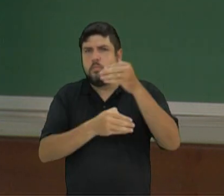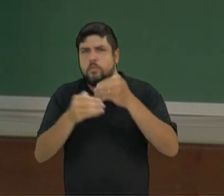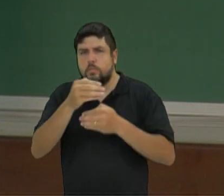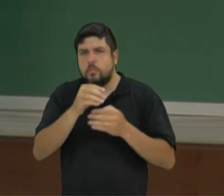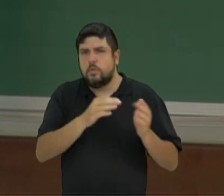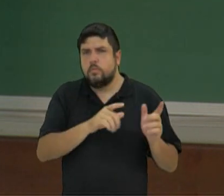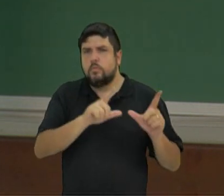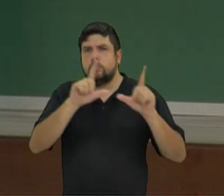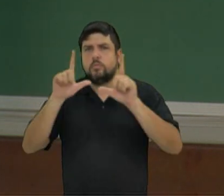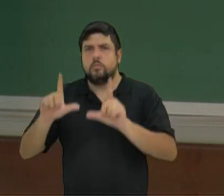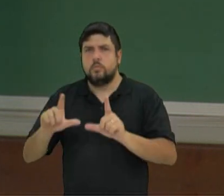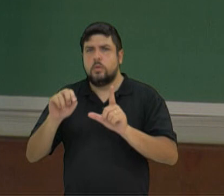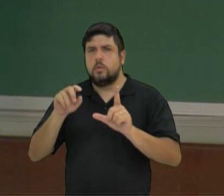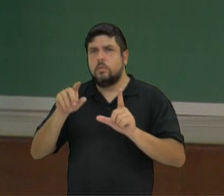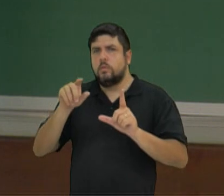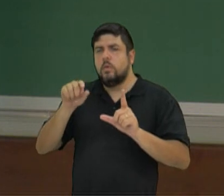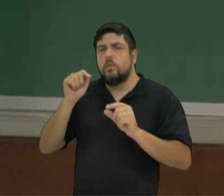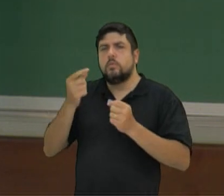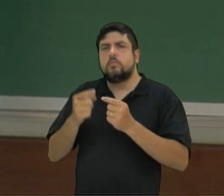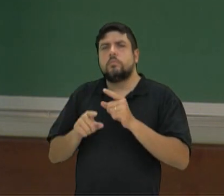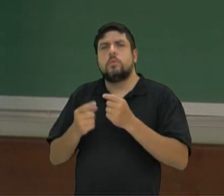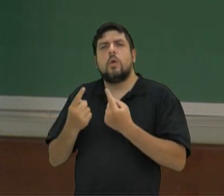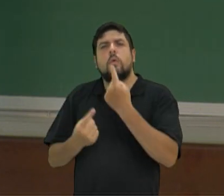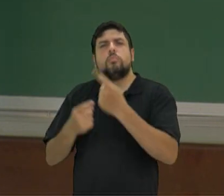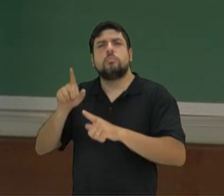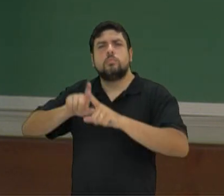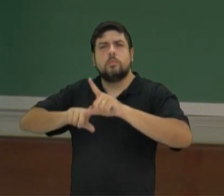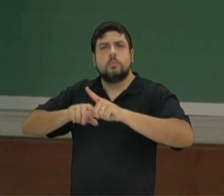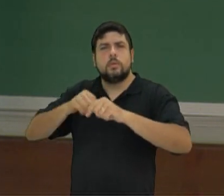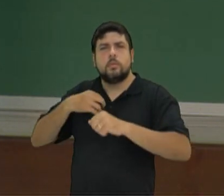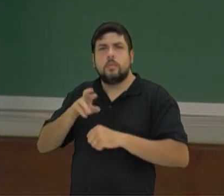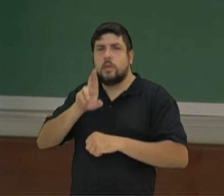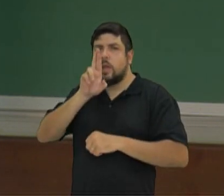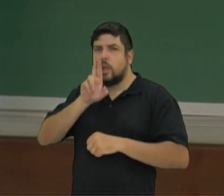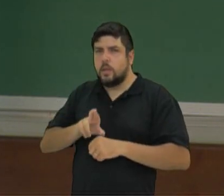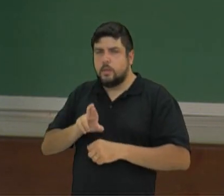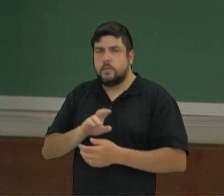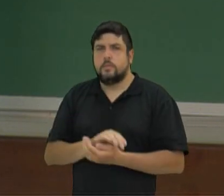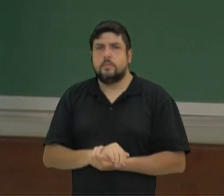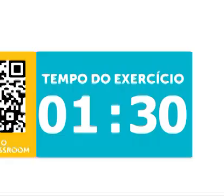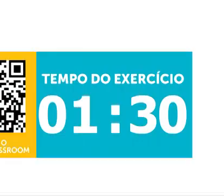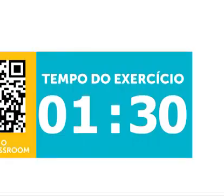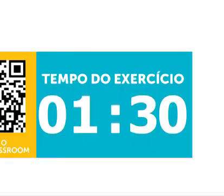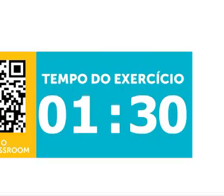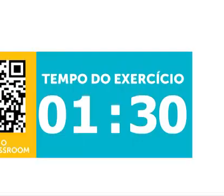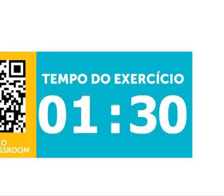as opções que vão me representar essa situação.